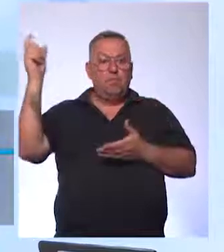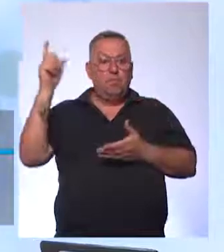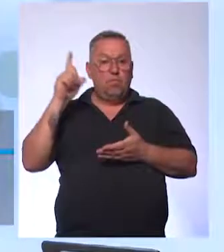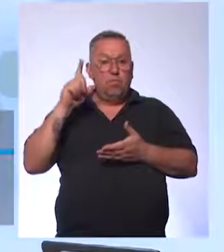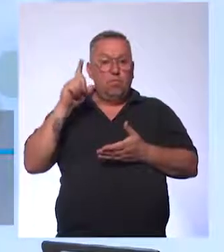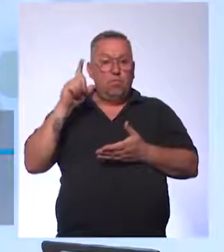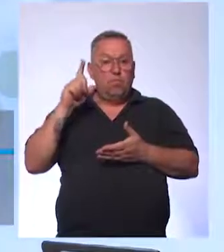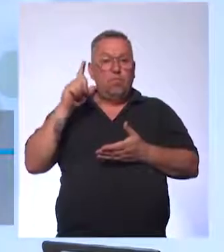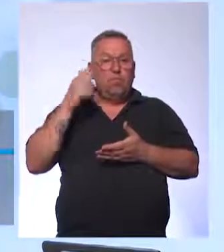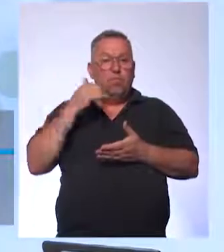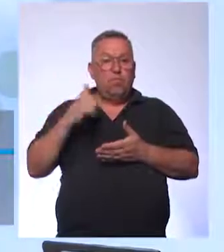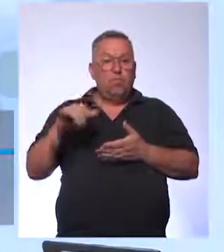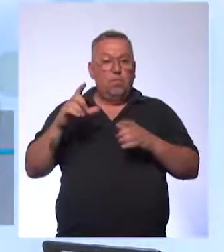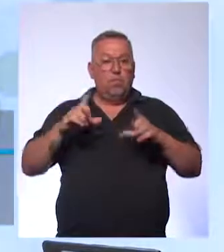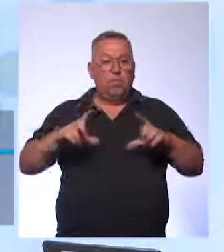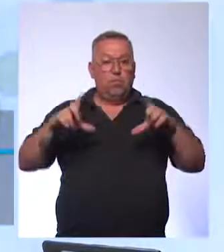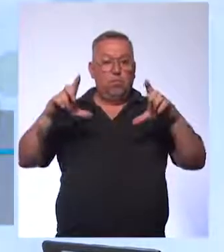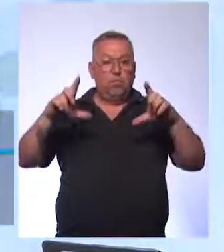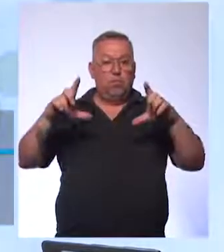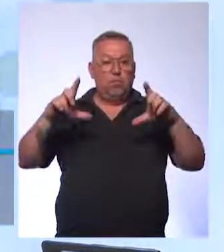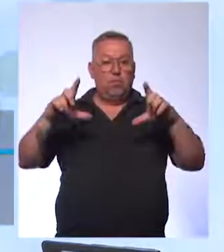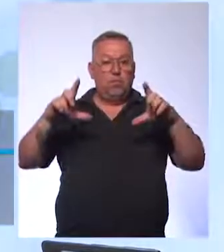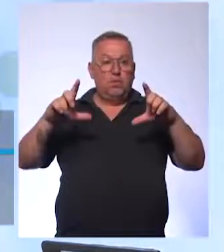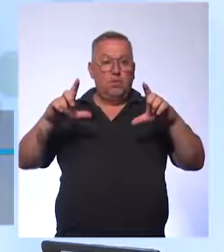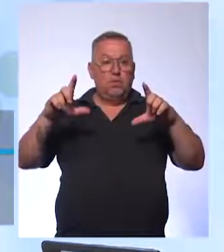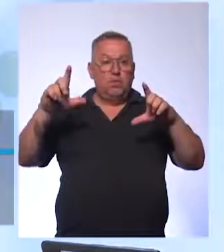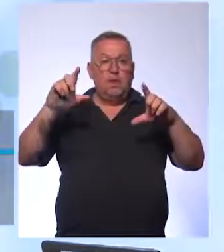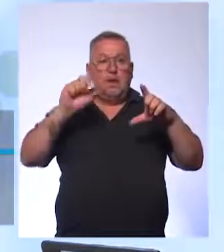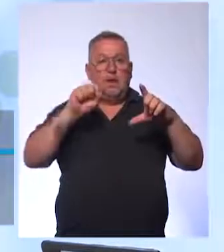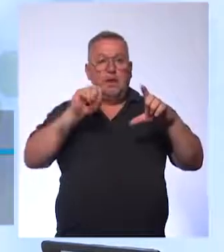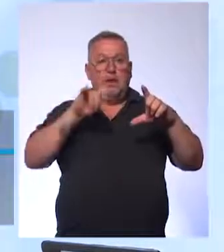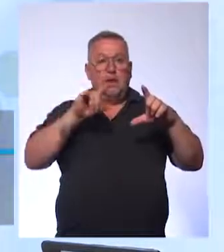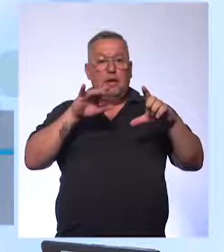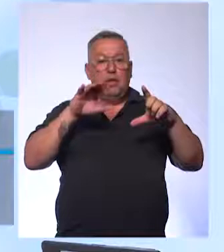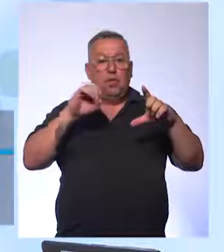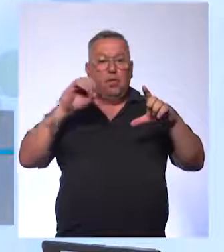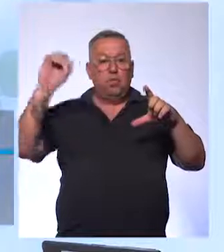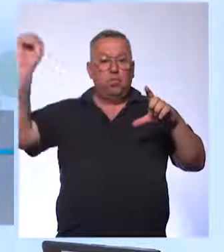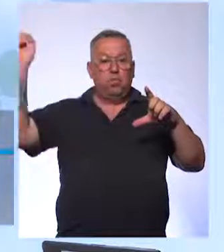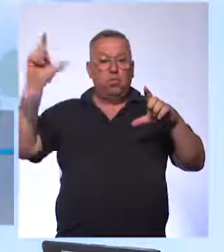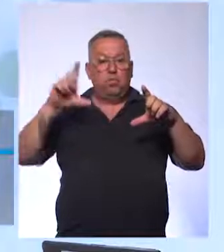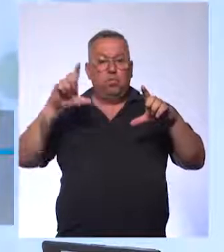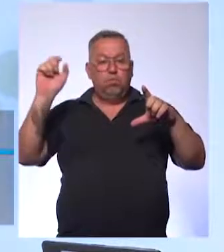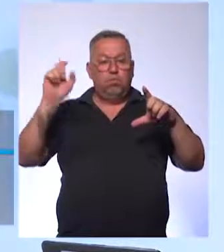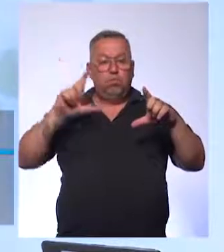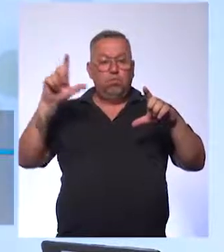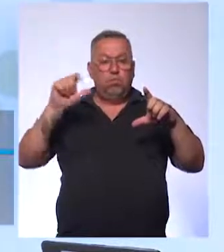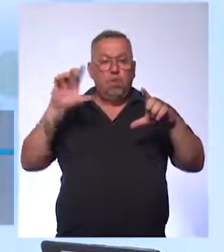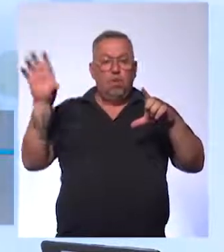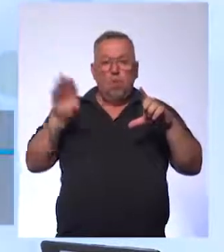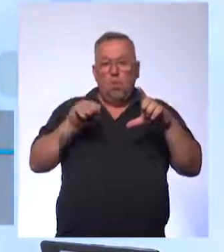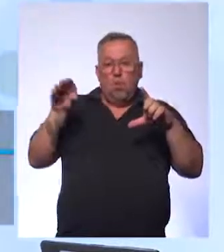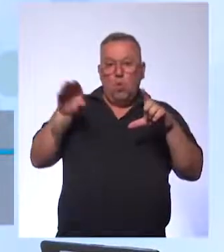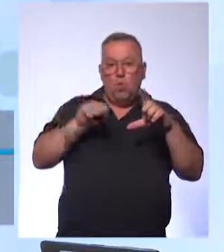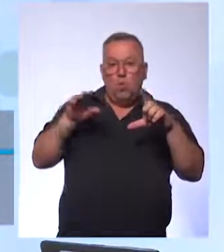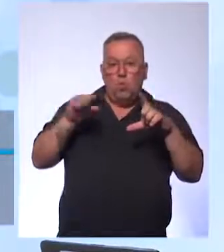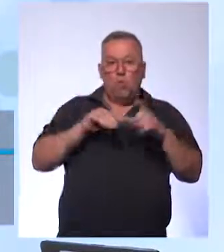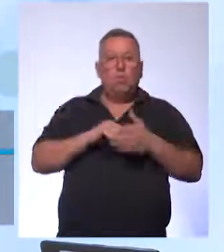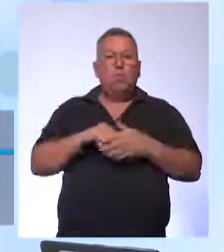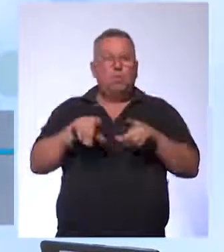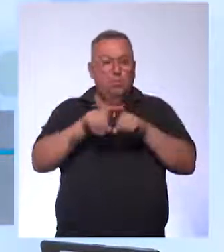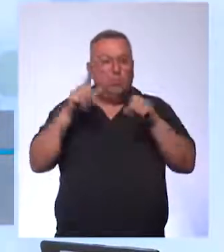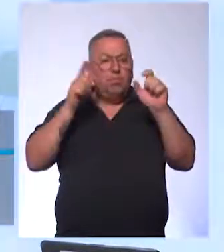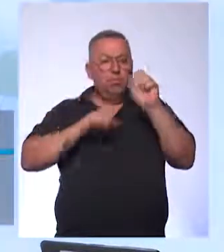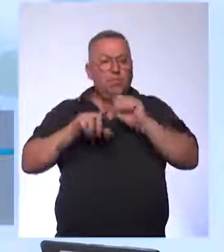é aquela em que você coloca uma plaquinha, se não me engano, de silício, né? E existem outros minerais, mas você tem que ter um mineral ali e esse mineral